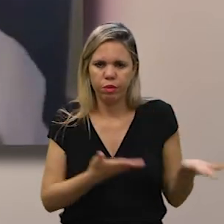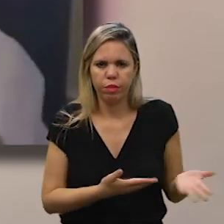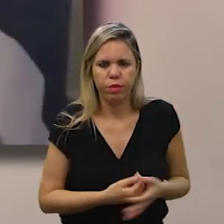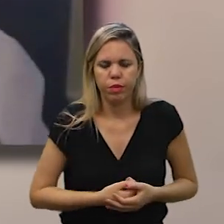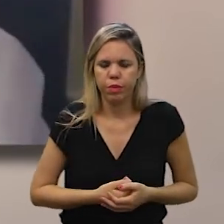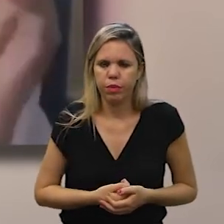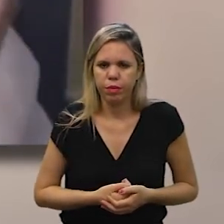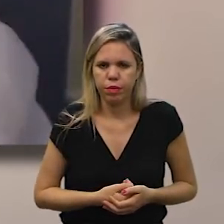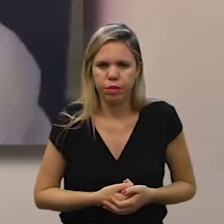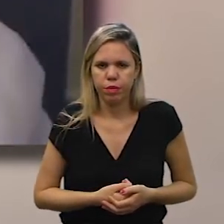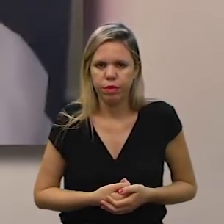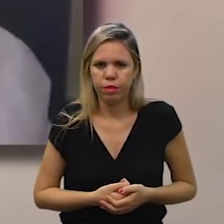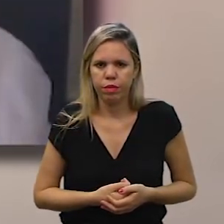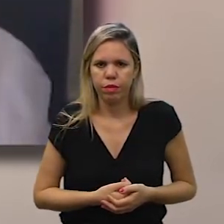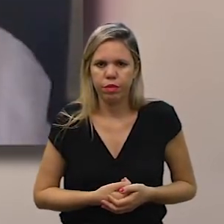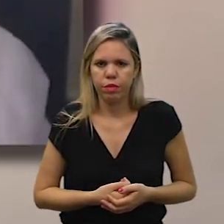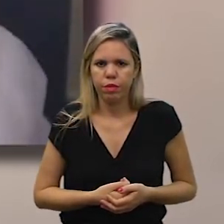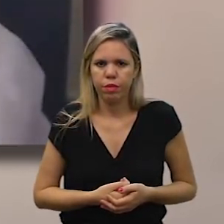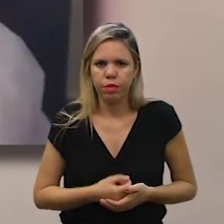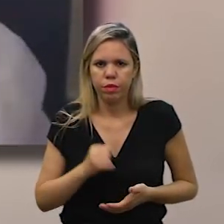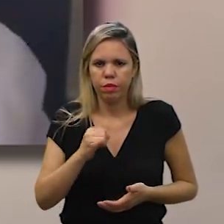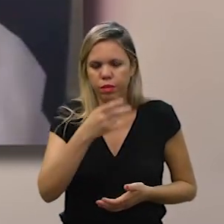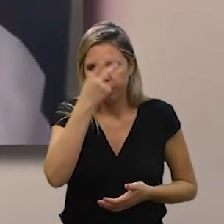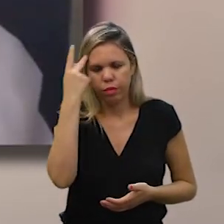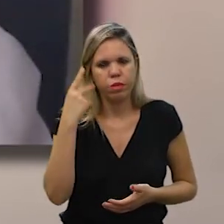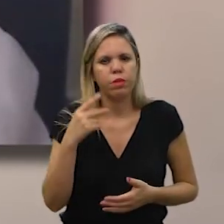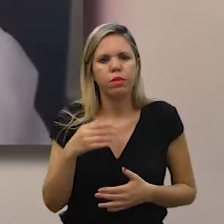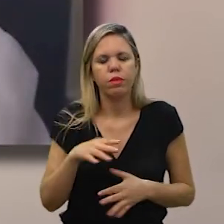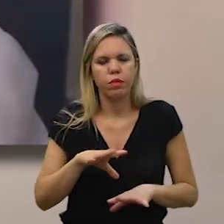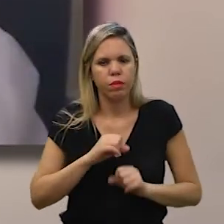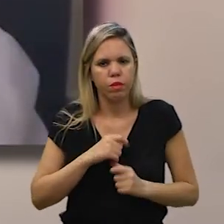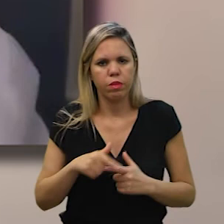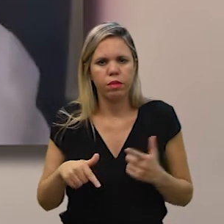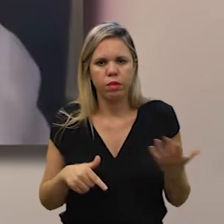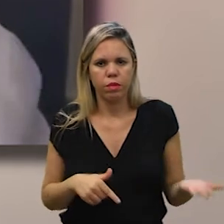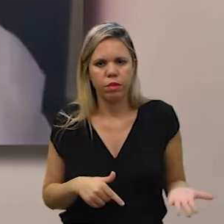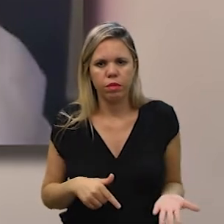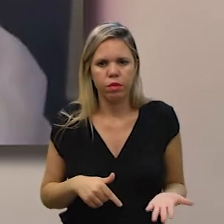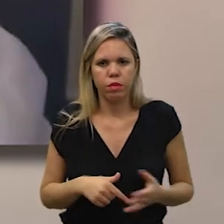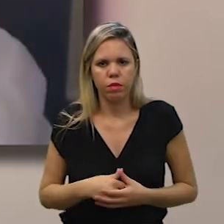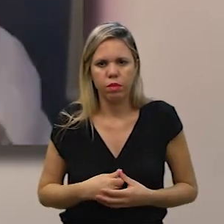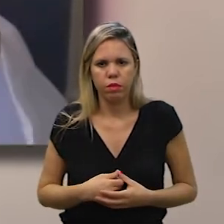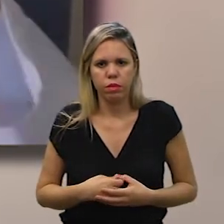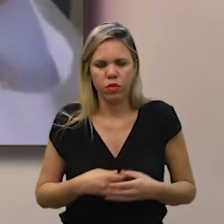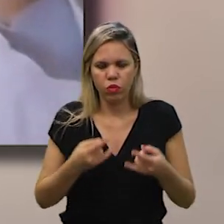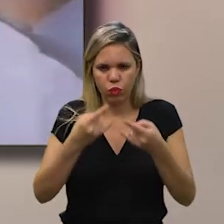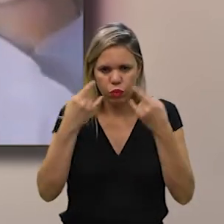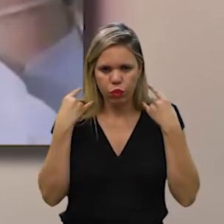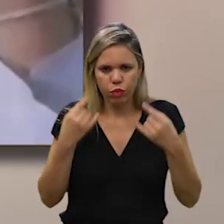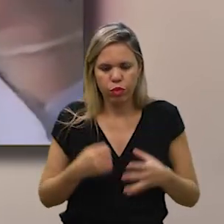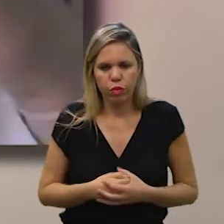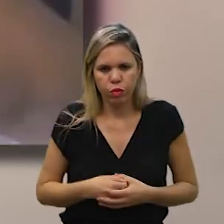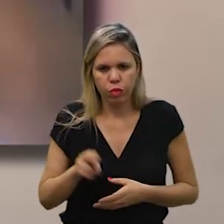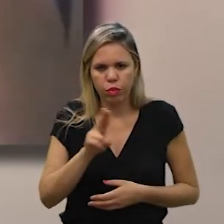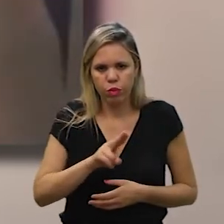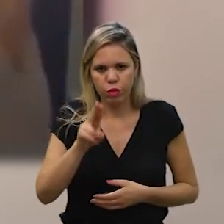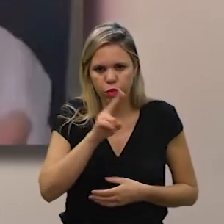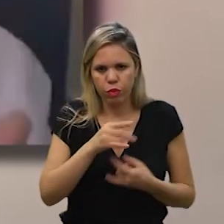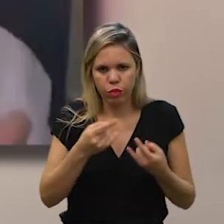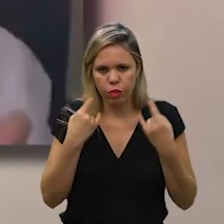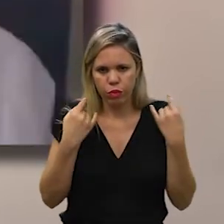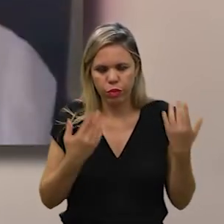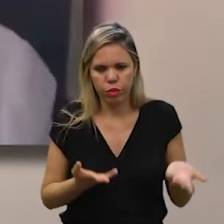máscara. Nesse caso, se a pessoa desenvolver um quadro de reação no rosto, usando